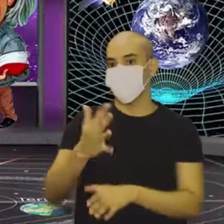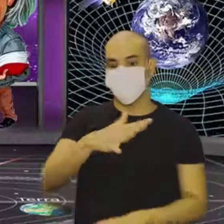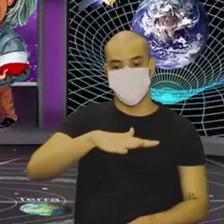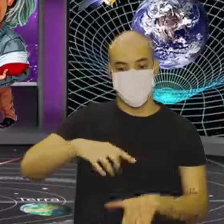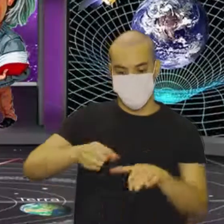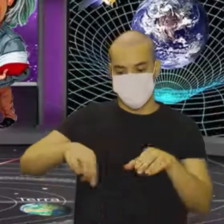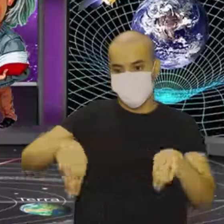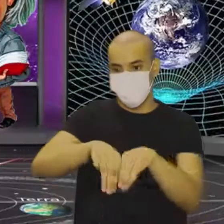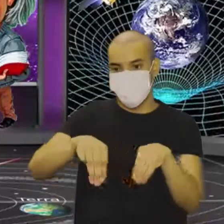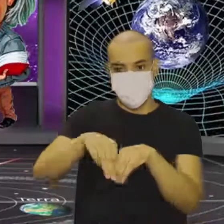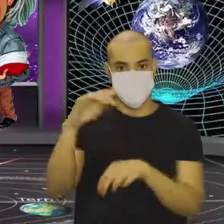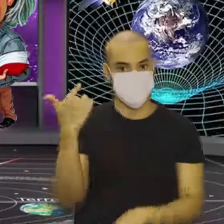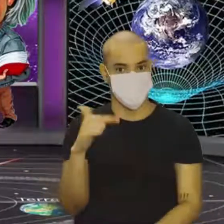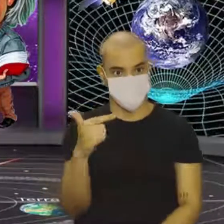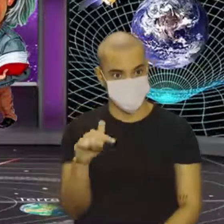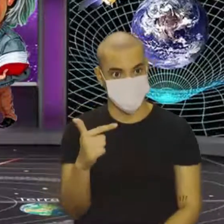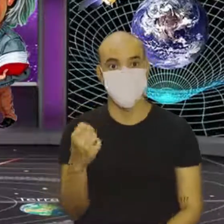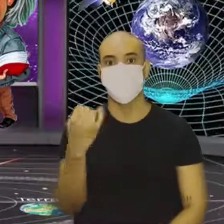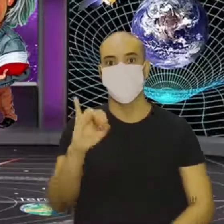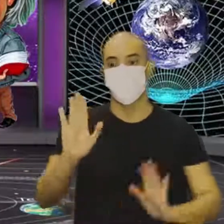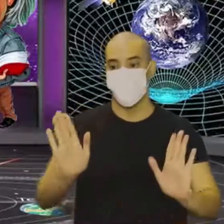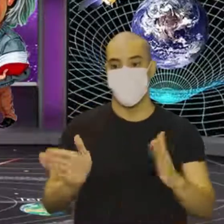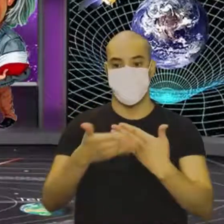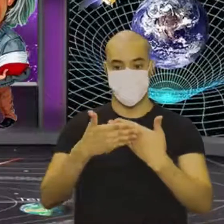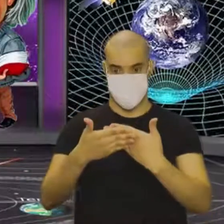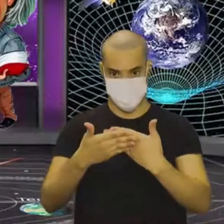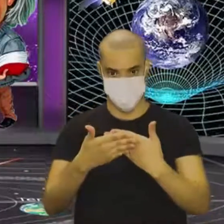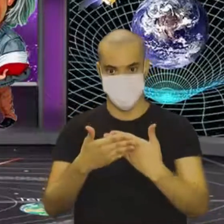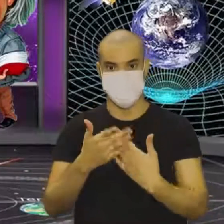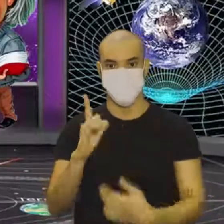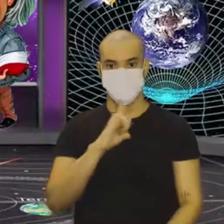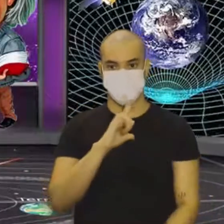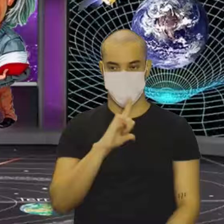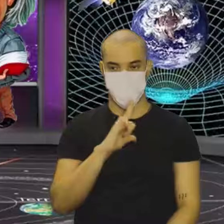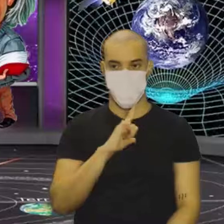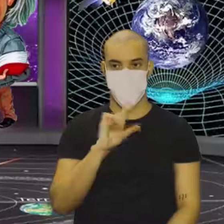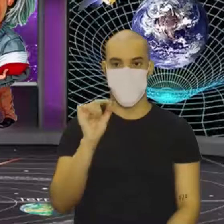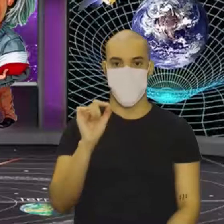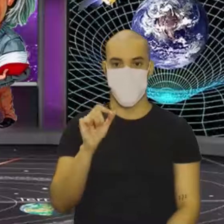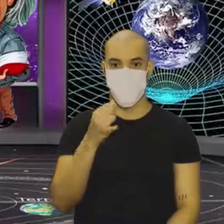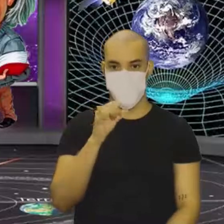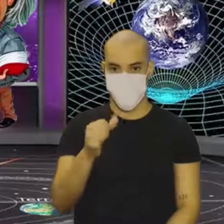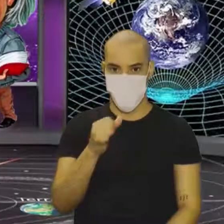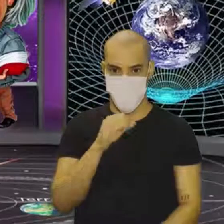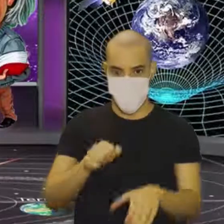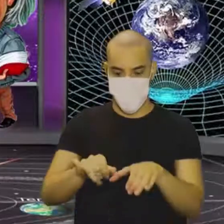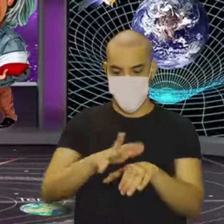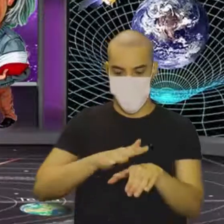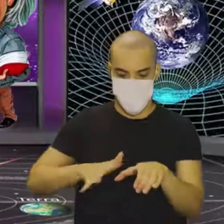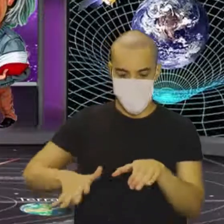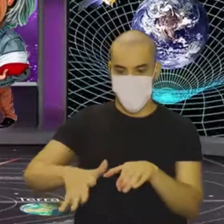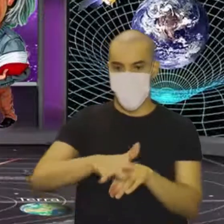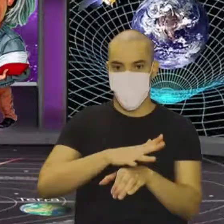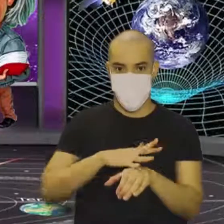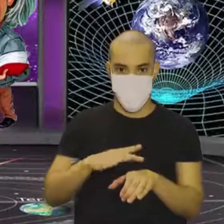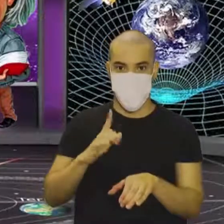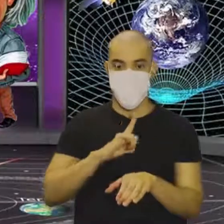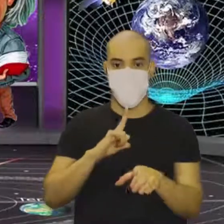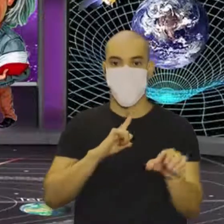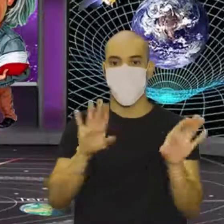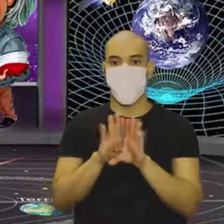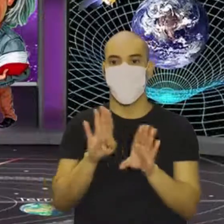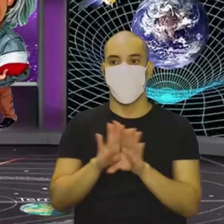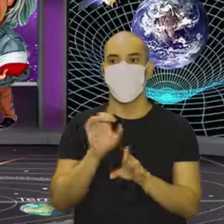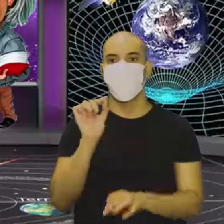campo magnético, certo? Aí, se eu fecho esse circuito, eu vou ter passagem de corrente, correto? Aí eu vou ter